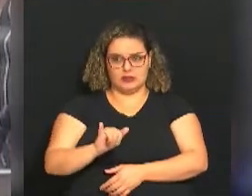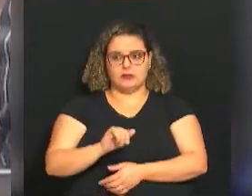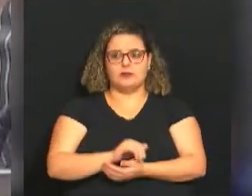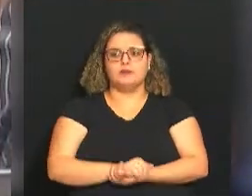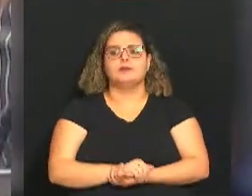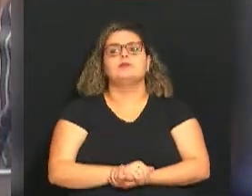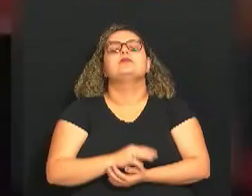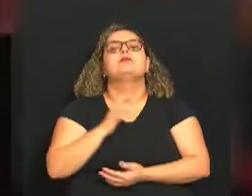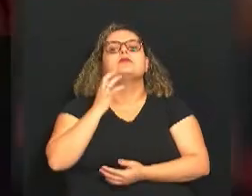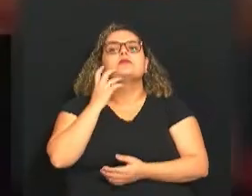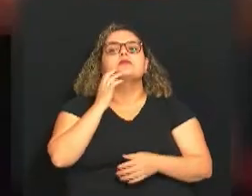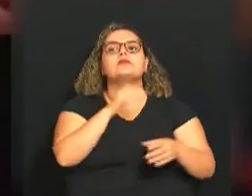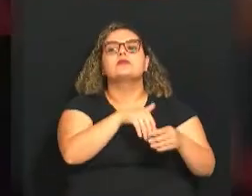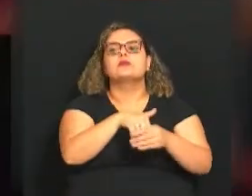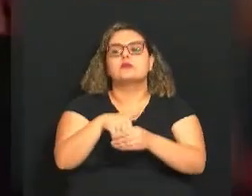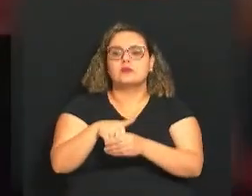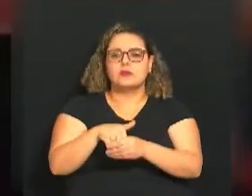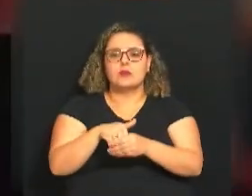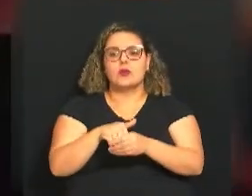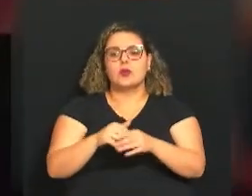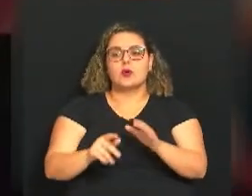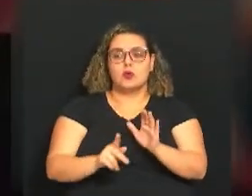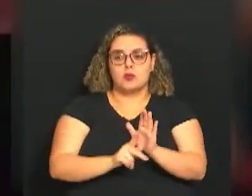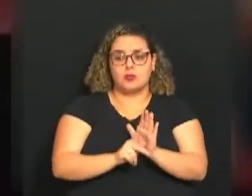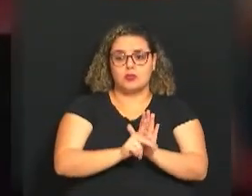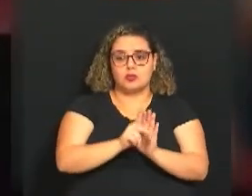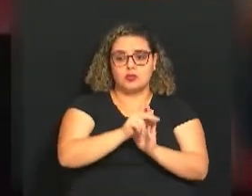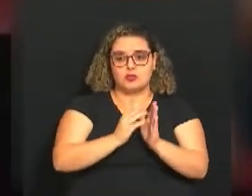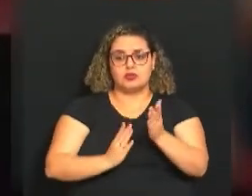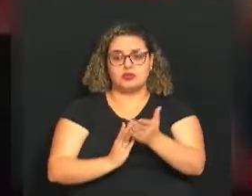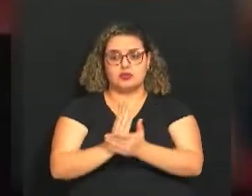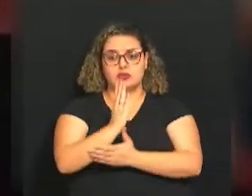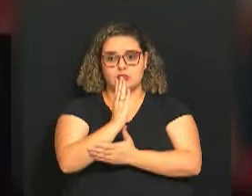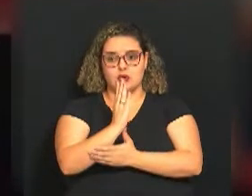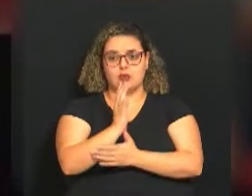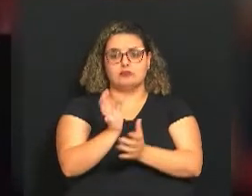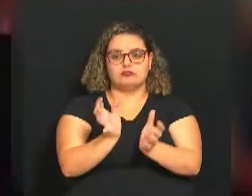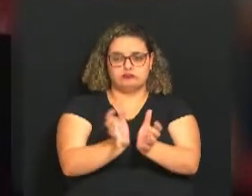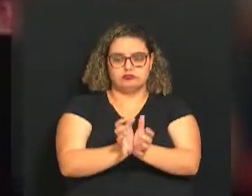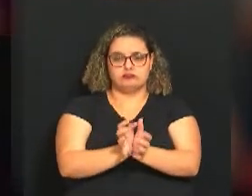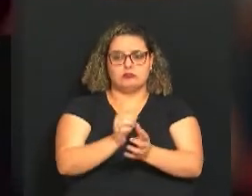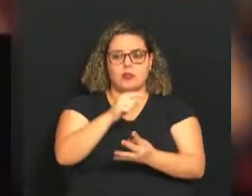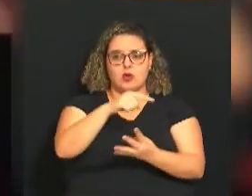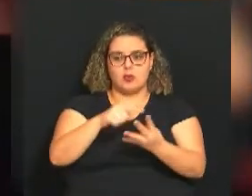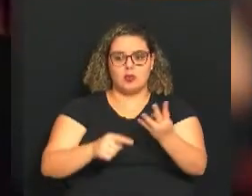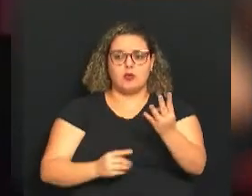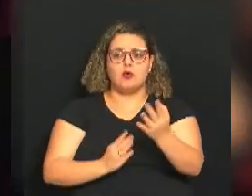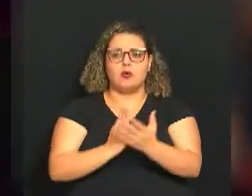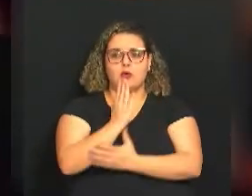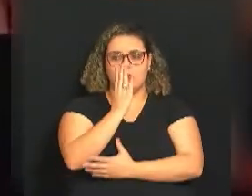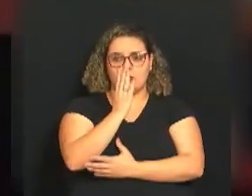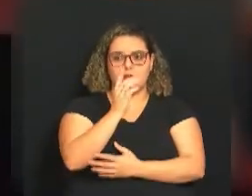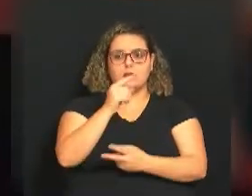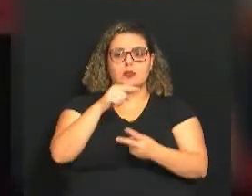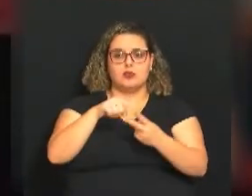passamos à votação. Projeto aprovado pela Constileg. 4 foram aprovados,